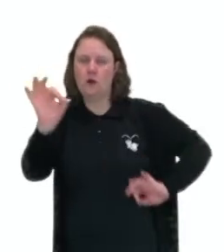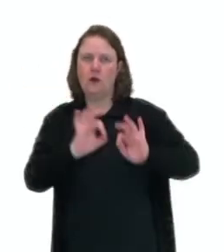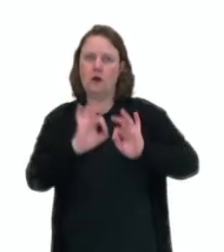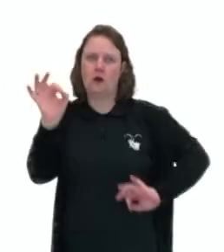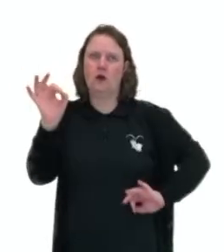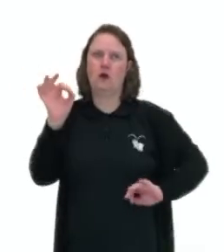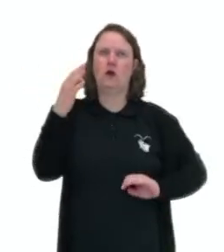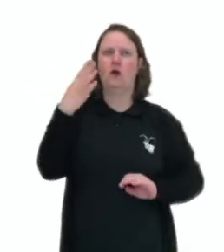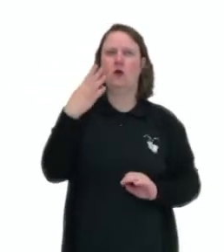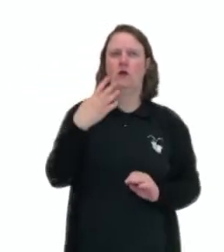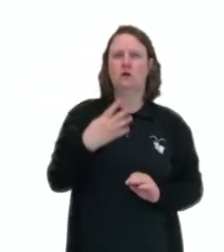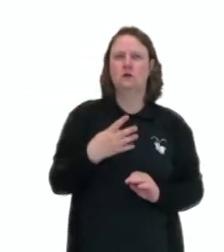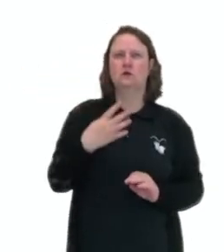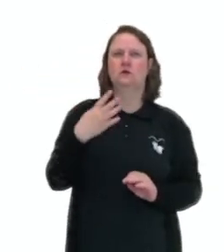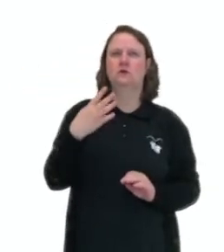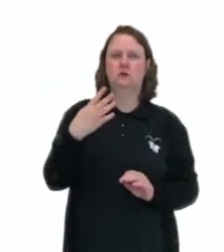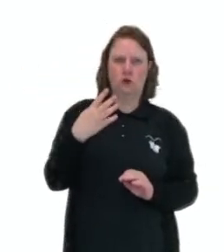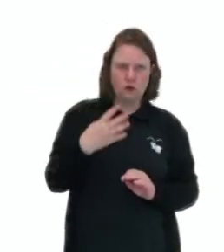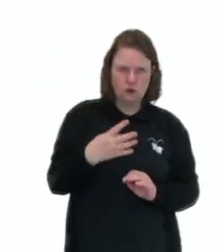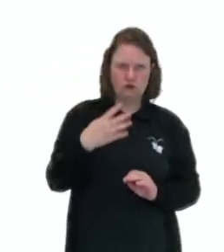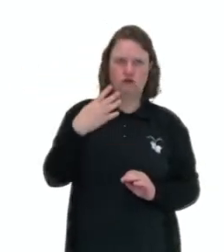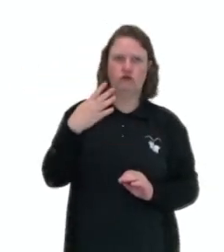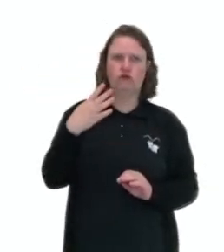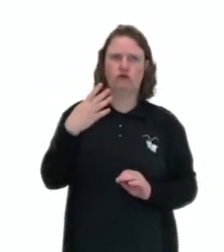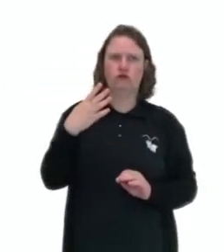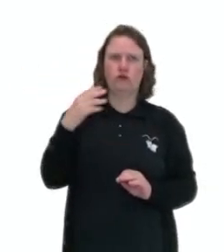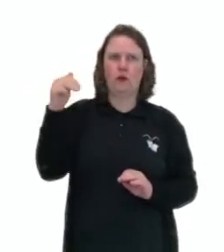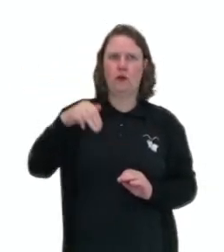457 metros e